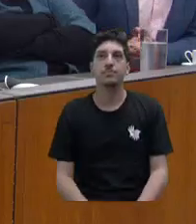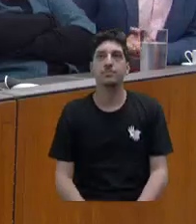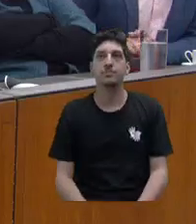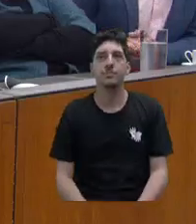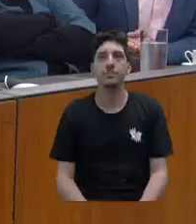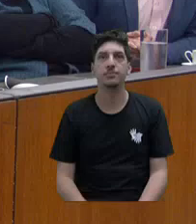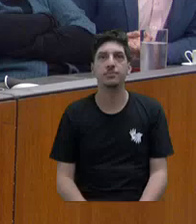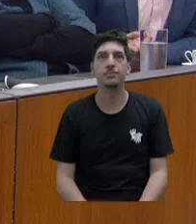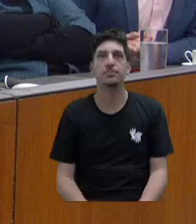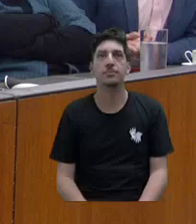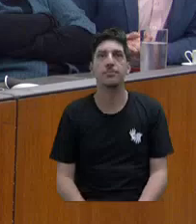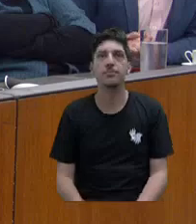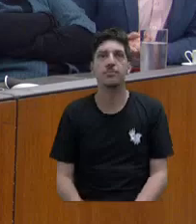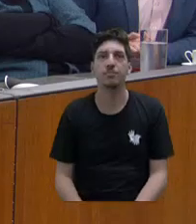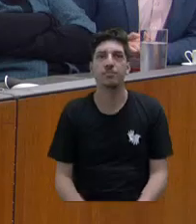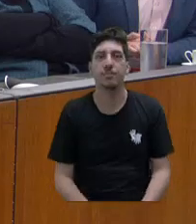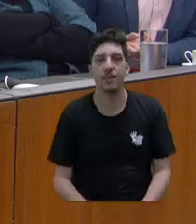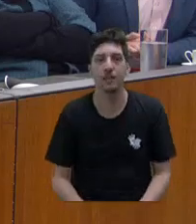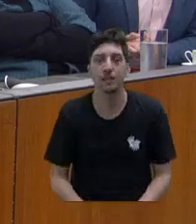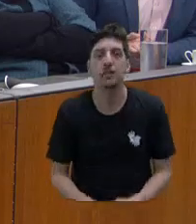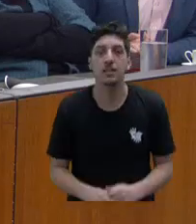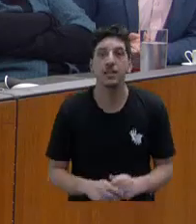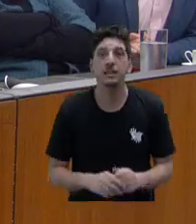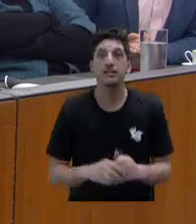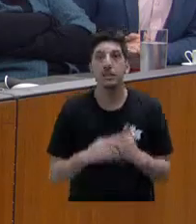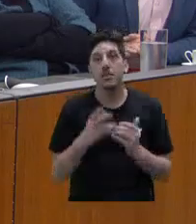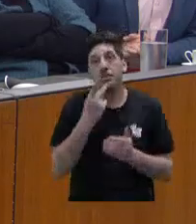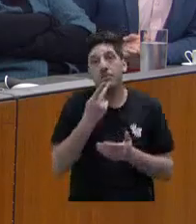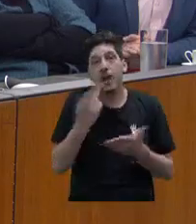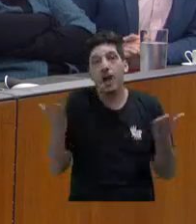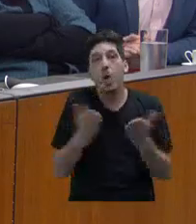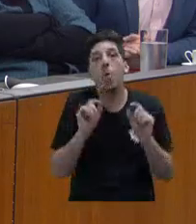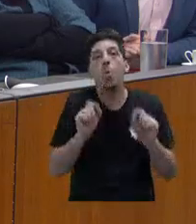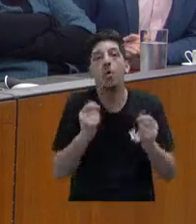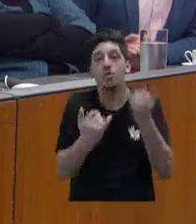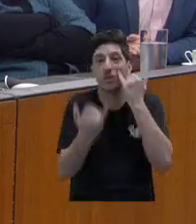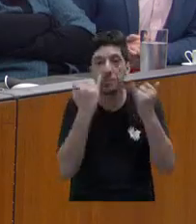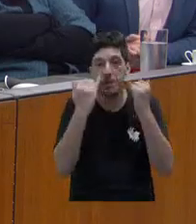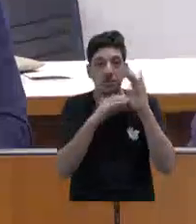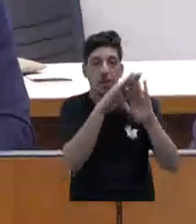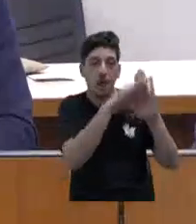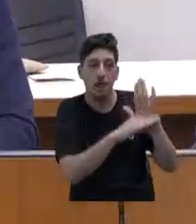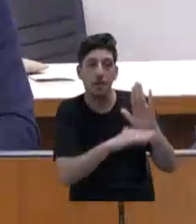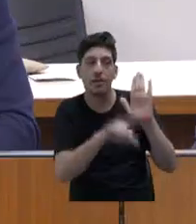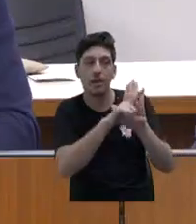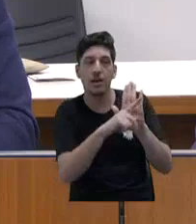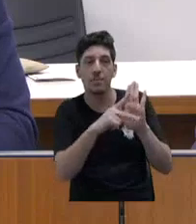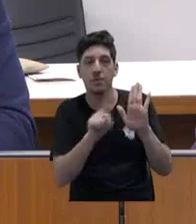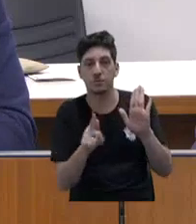E deixa eu passar aqui a atualização do momento que nós temos da Lei Paulo Gustavo em Minas Gerais.